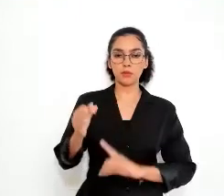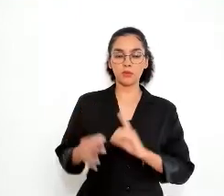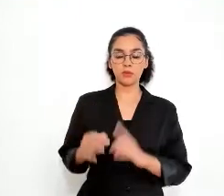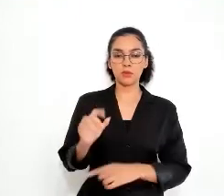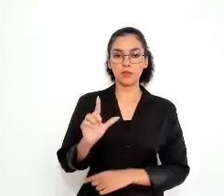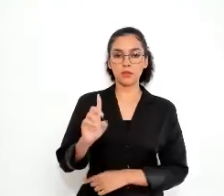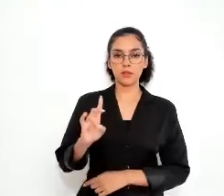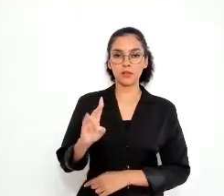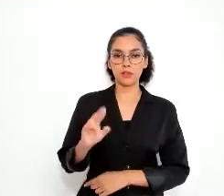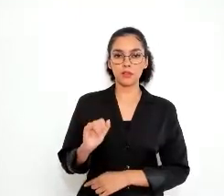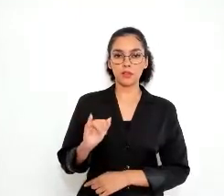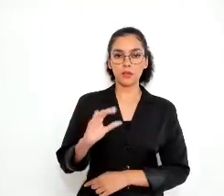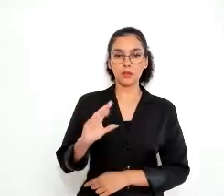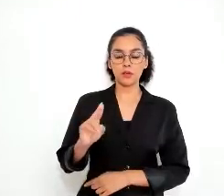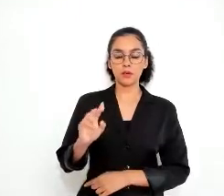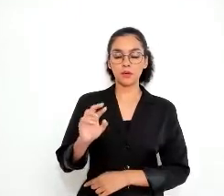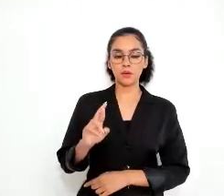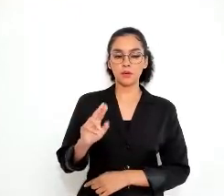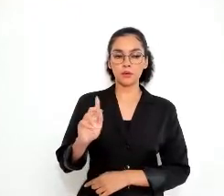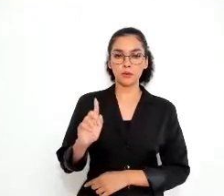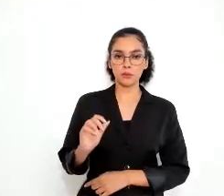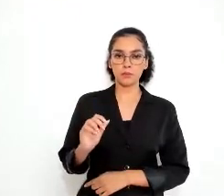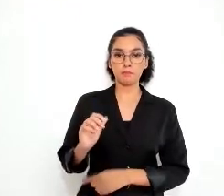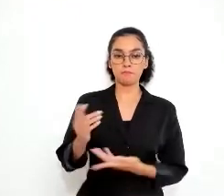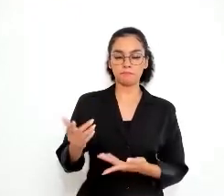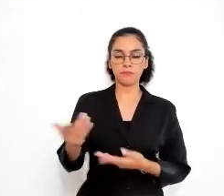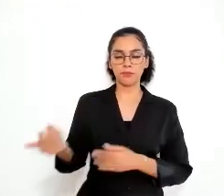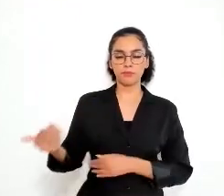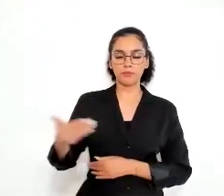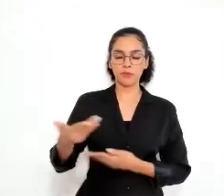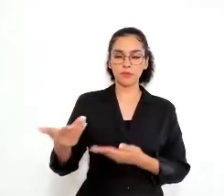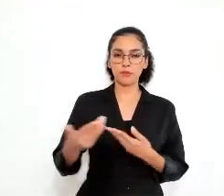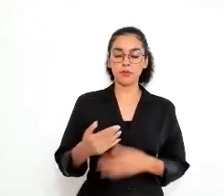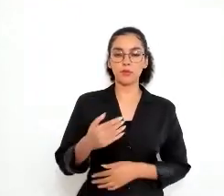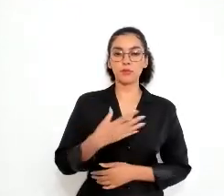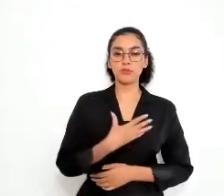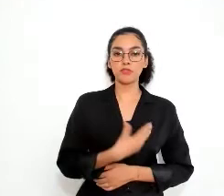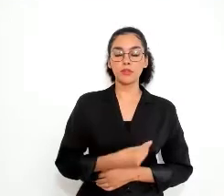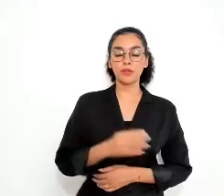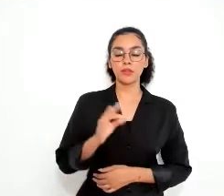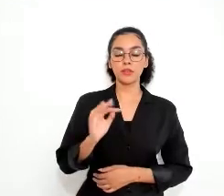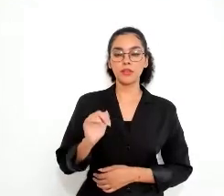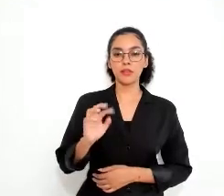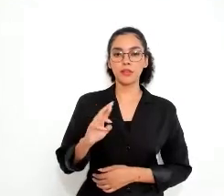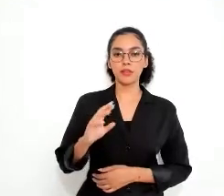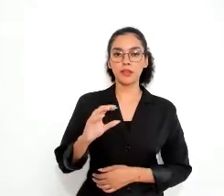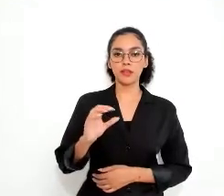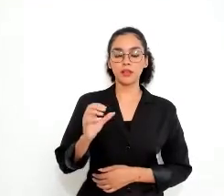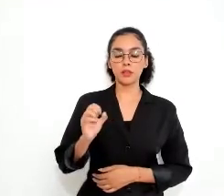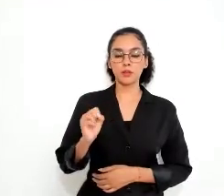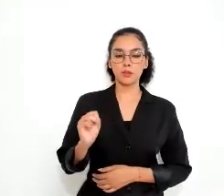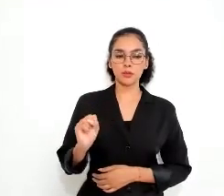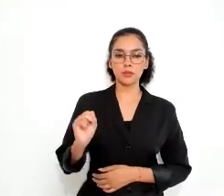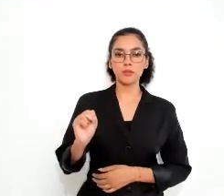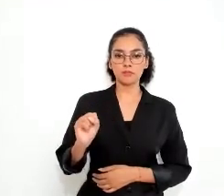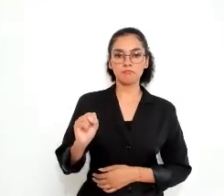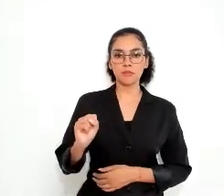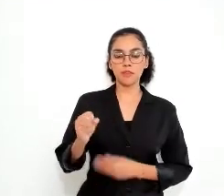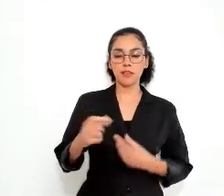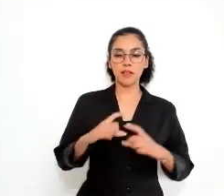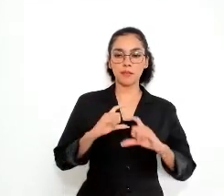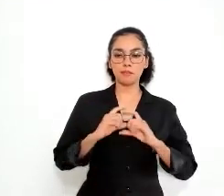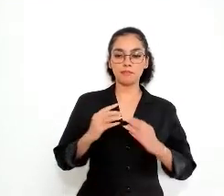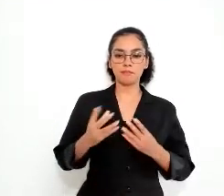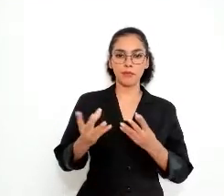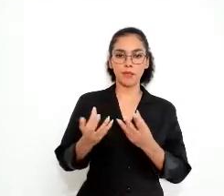Nunes. Ao palco, o filho do homenageado, Tassos Licurgo, que recebe a honraria in memoriam ao seu pai.